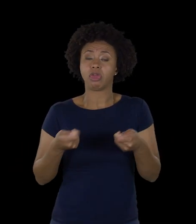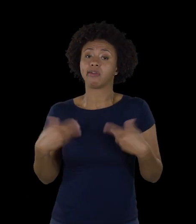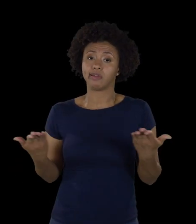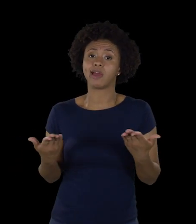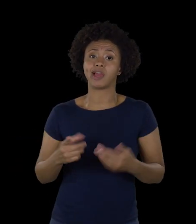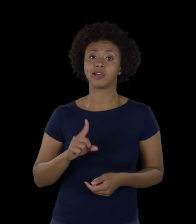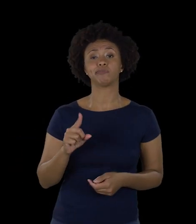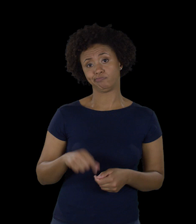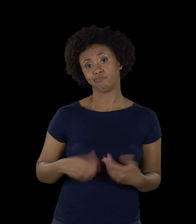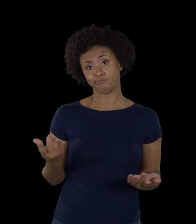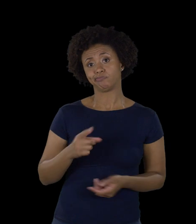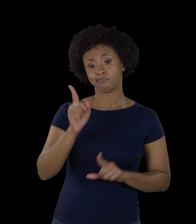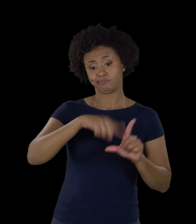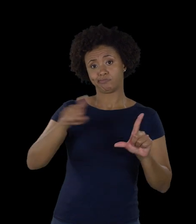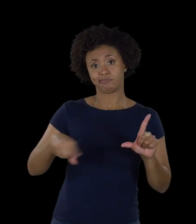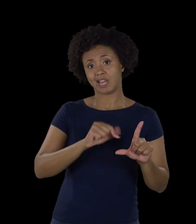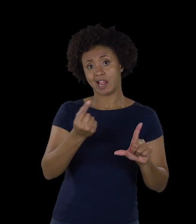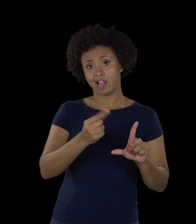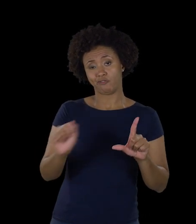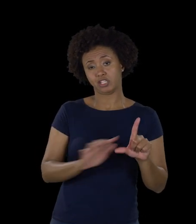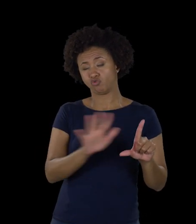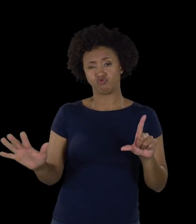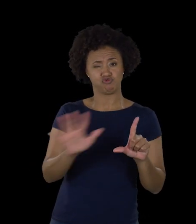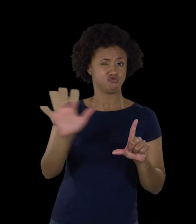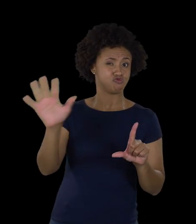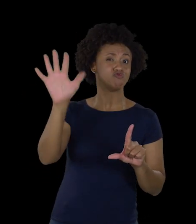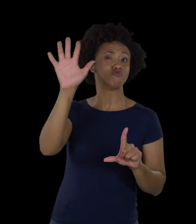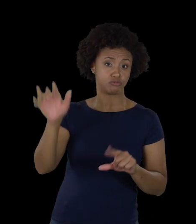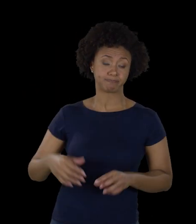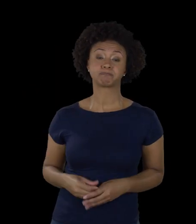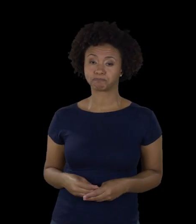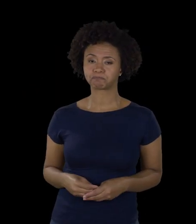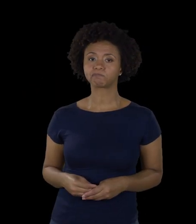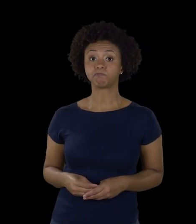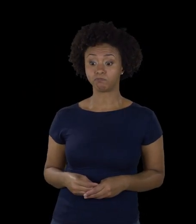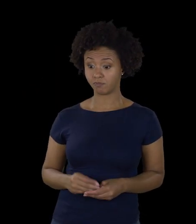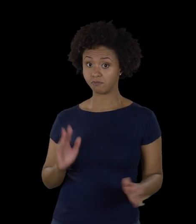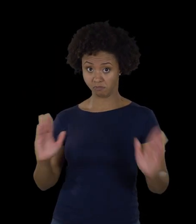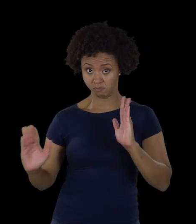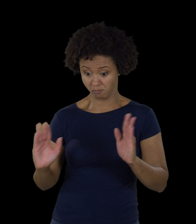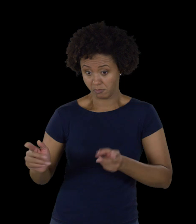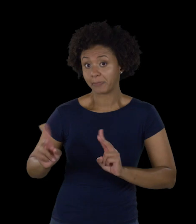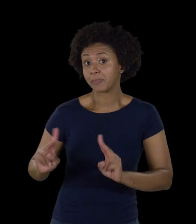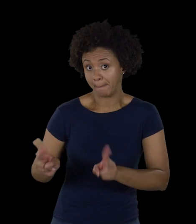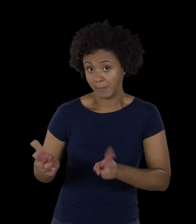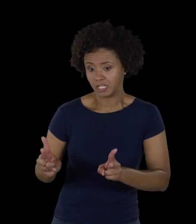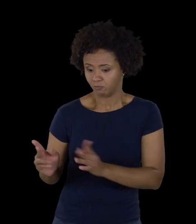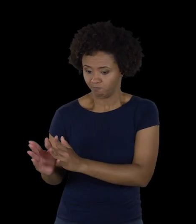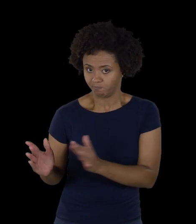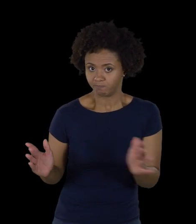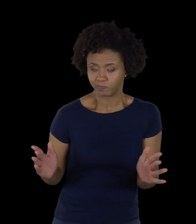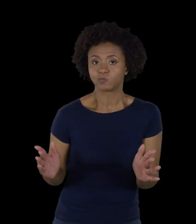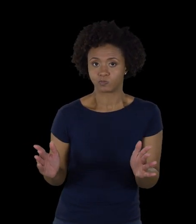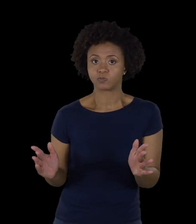de controle. Já era preocupante, mas cada vez mais altas. Durante esse período, já com